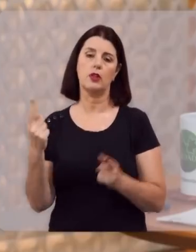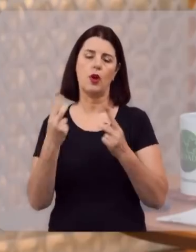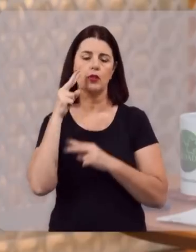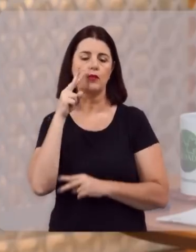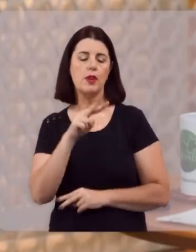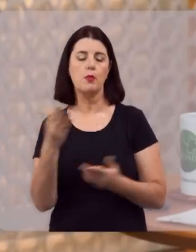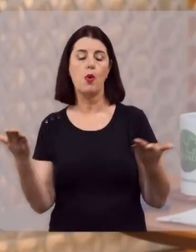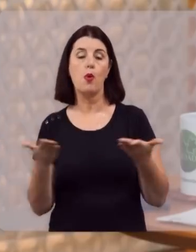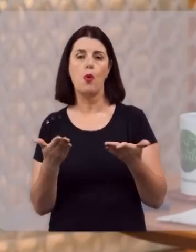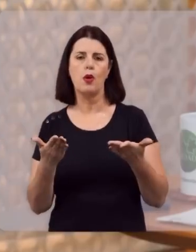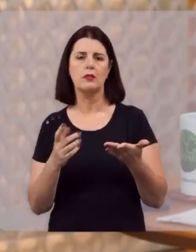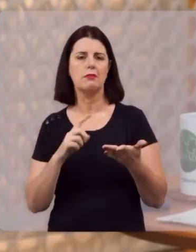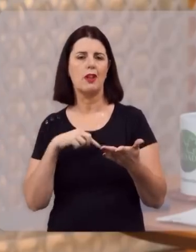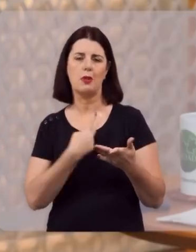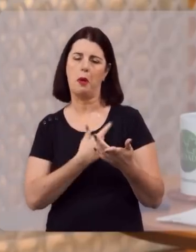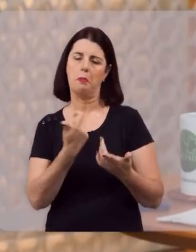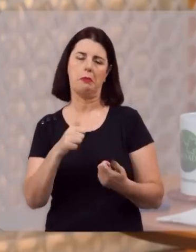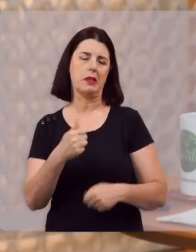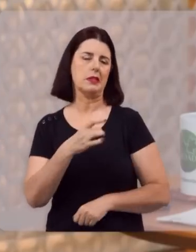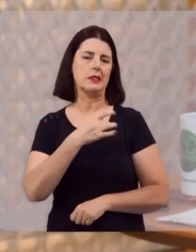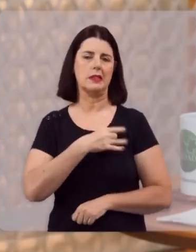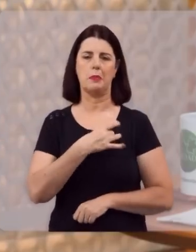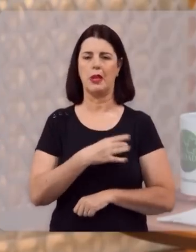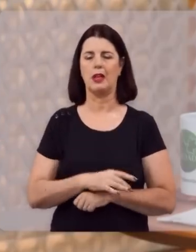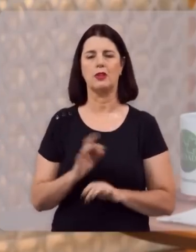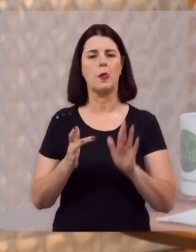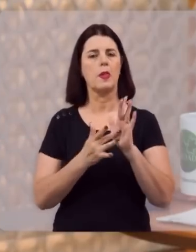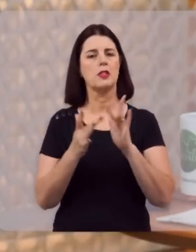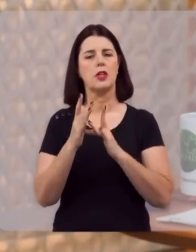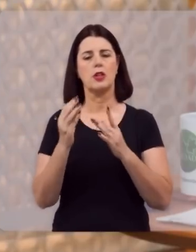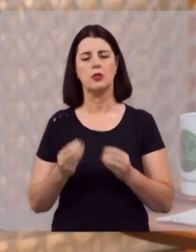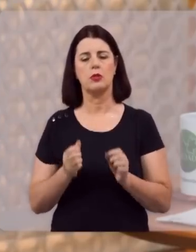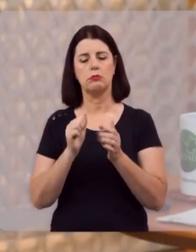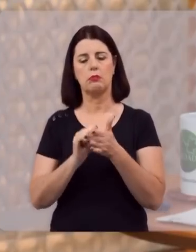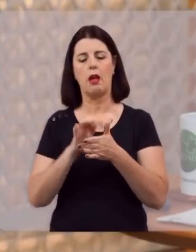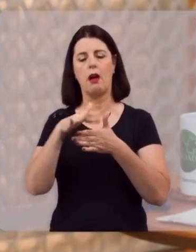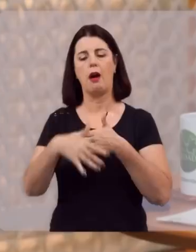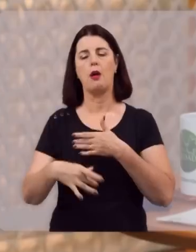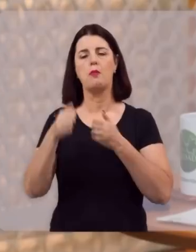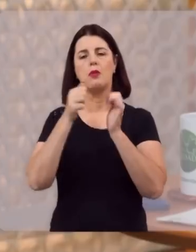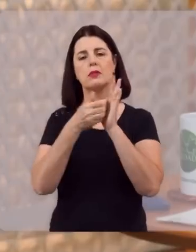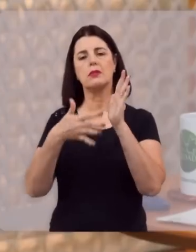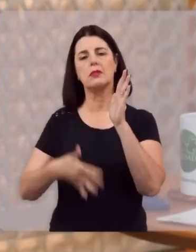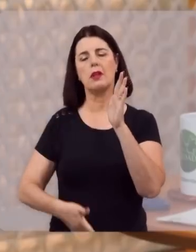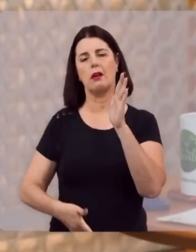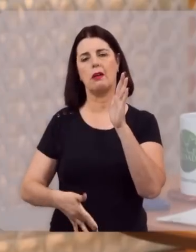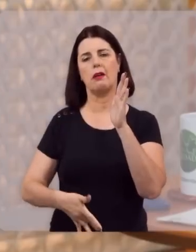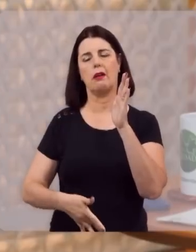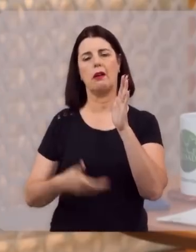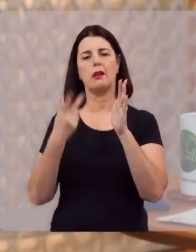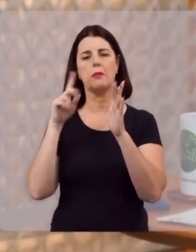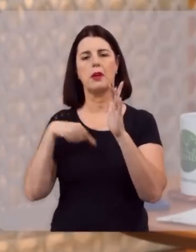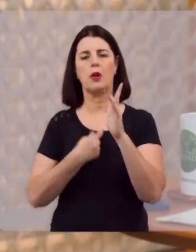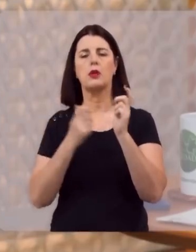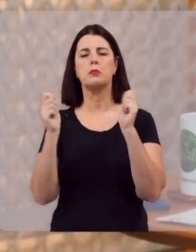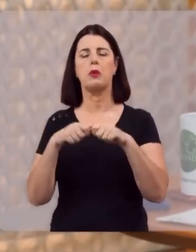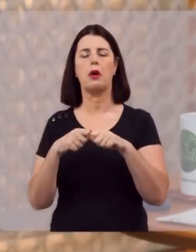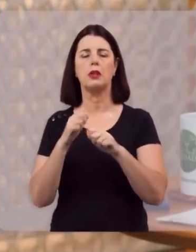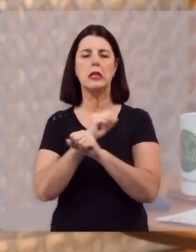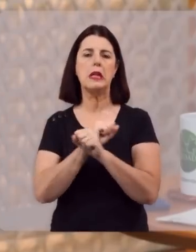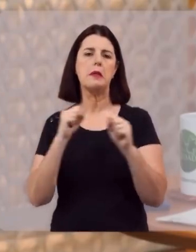nós ouvimos hoje, nós não precisamos temer. Jesus derramou o seu sangue para que nós pudéssemos